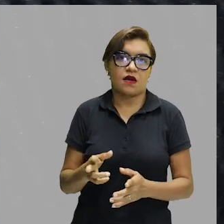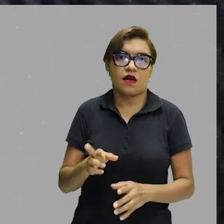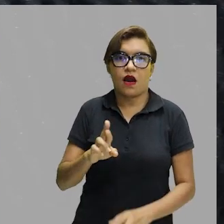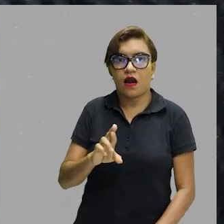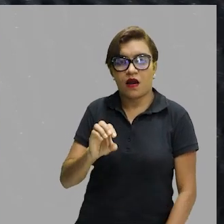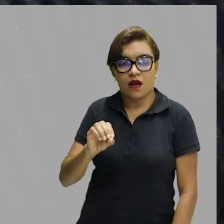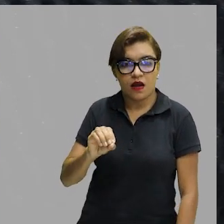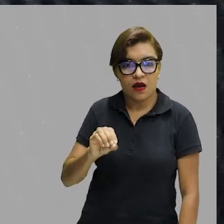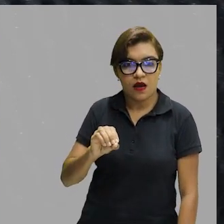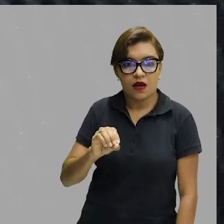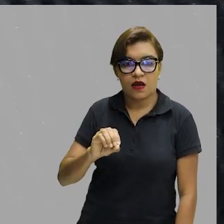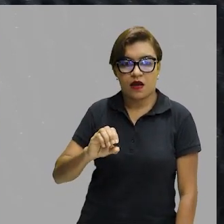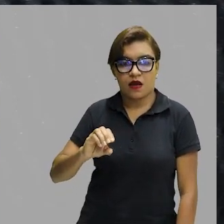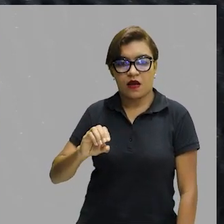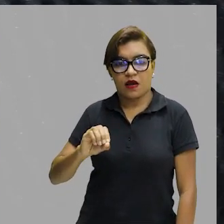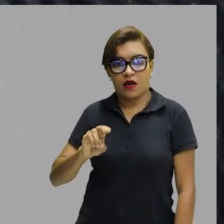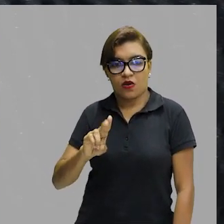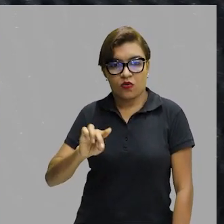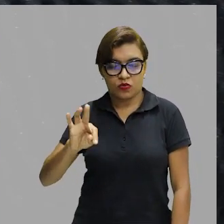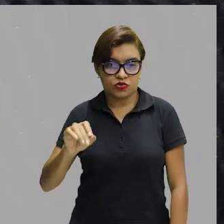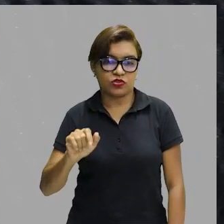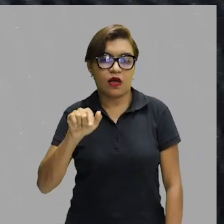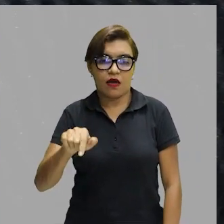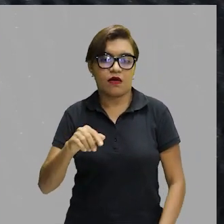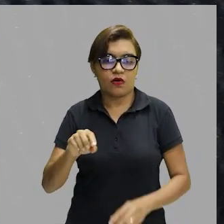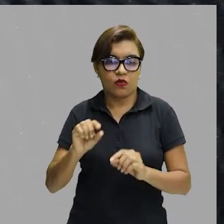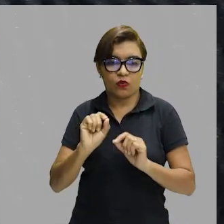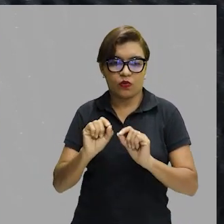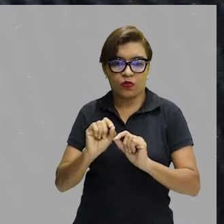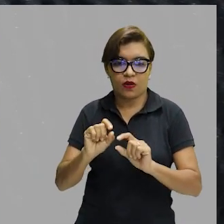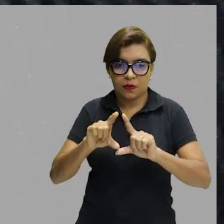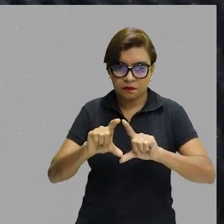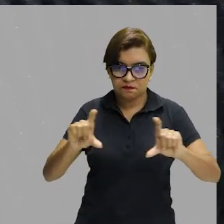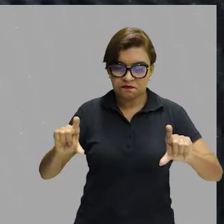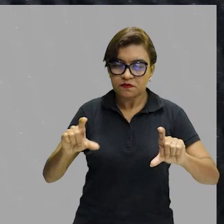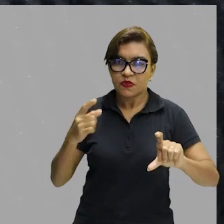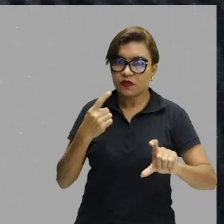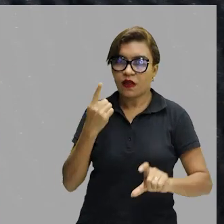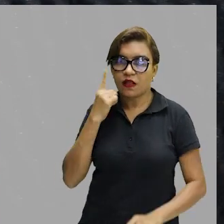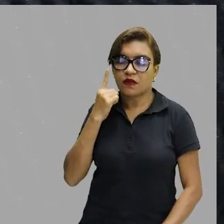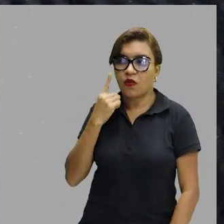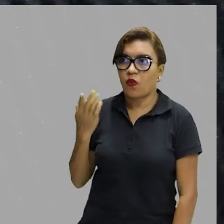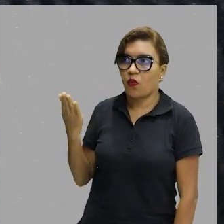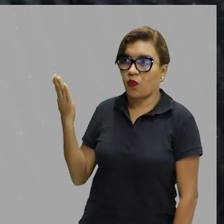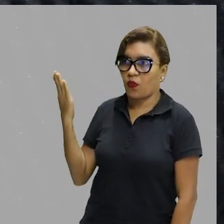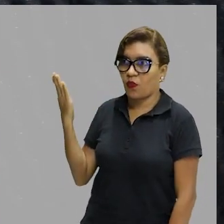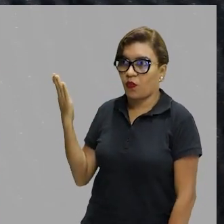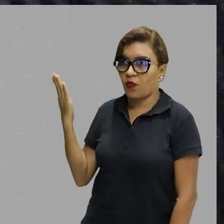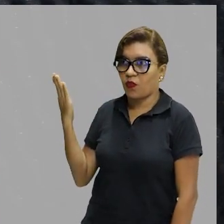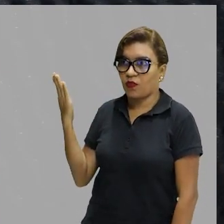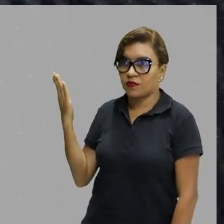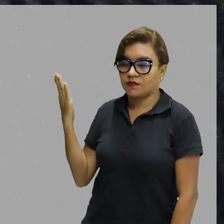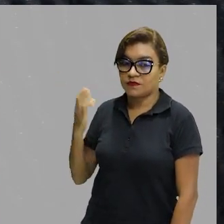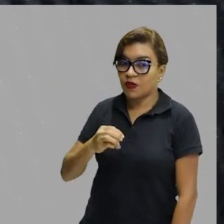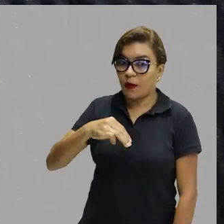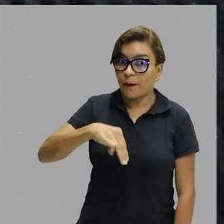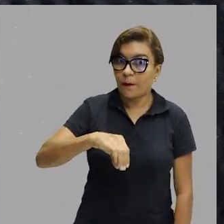ó, qualquer um dos três efeitos coligativos é proporcional à molalidade